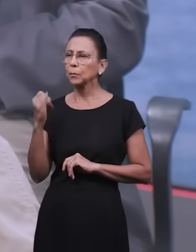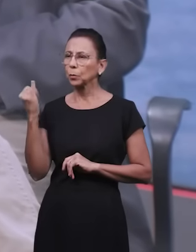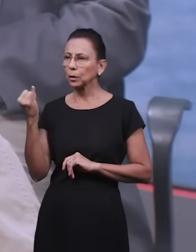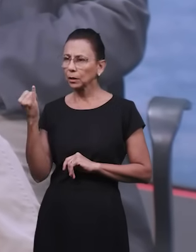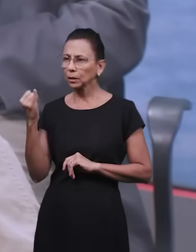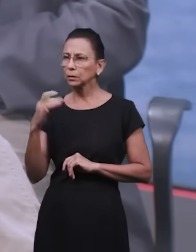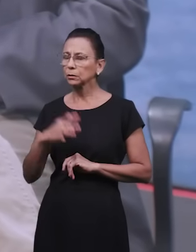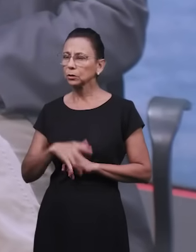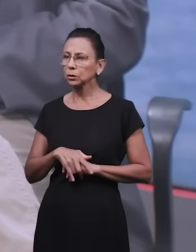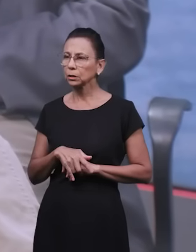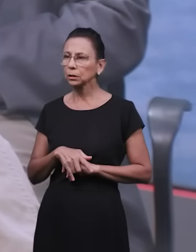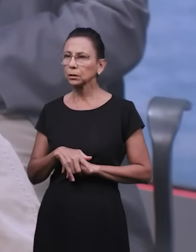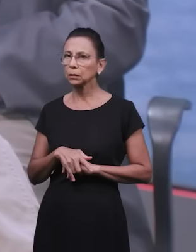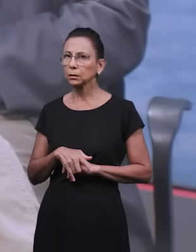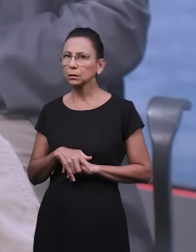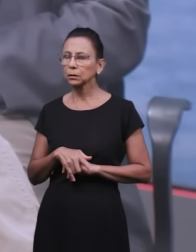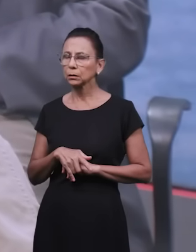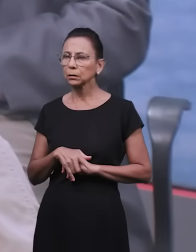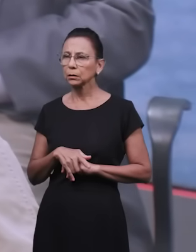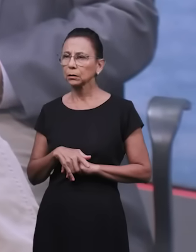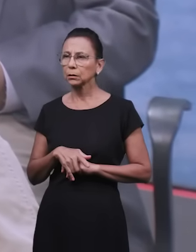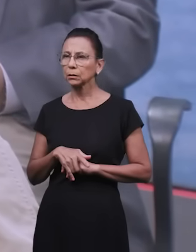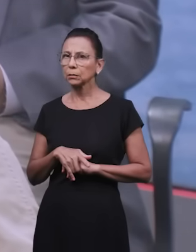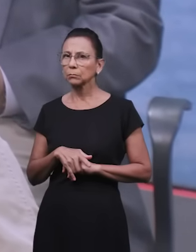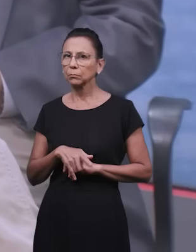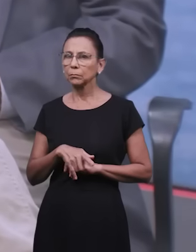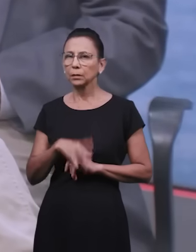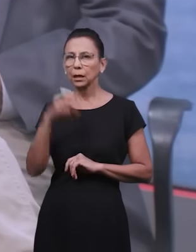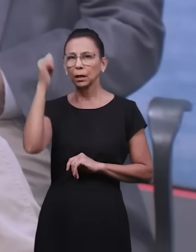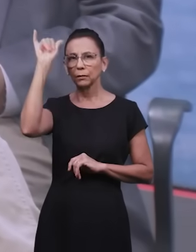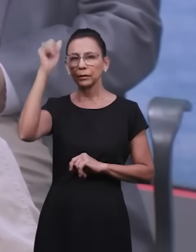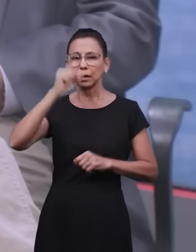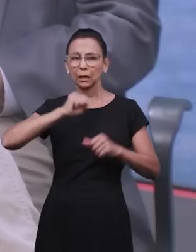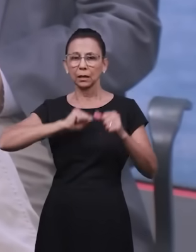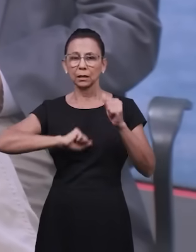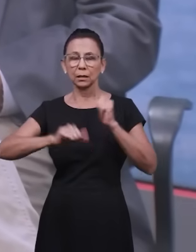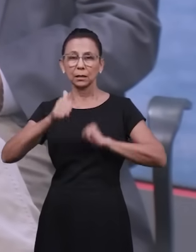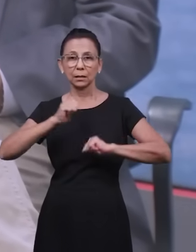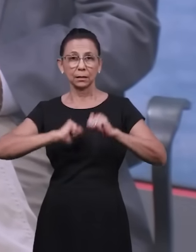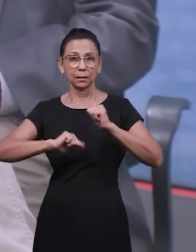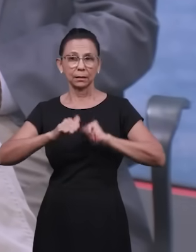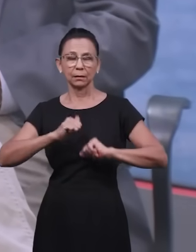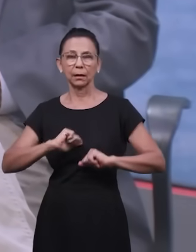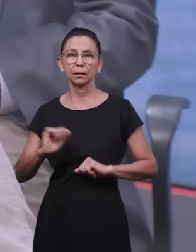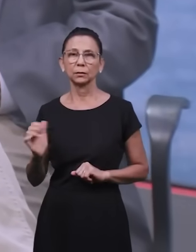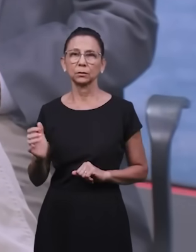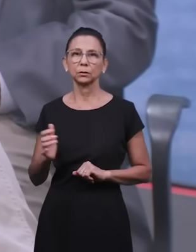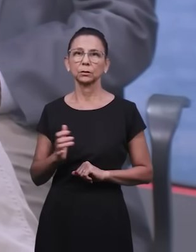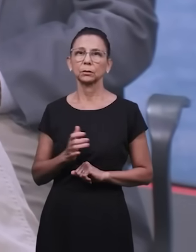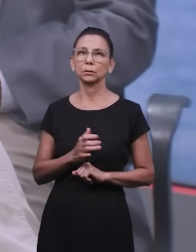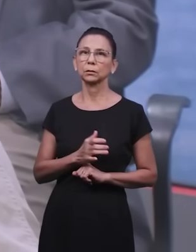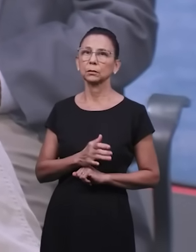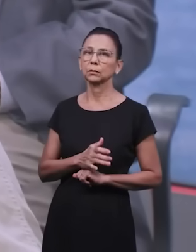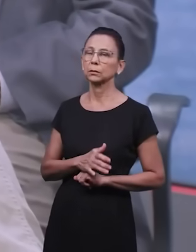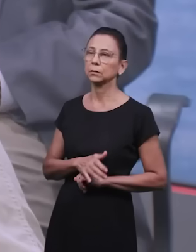fato é eficaz no combate à ansiedade? Uma vez que a ansiedade, ela desperta diante do perigo,